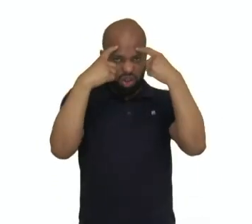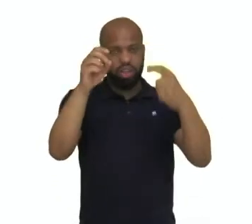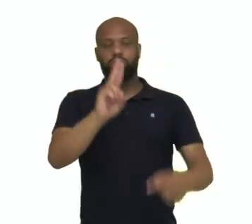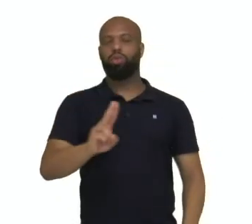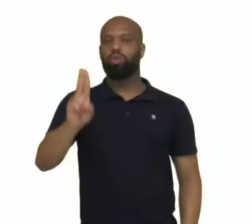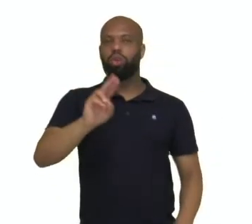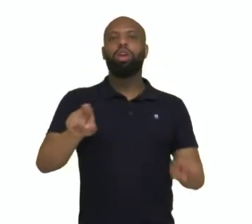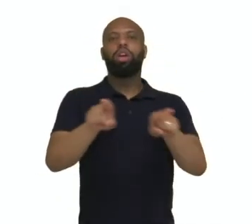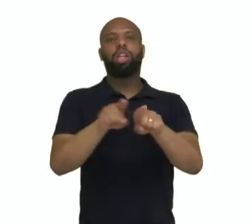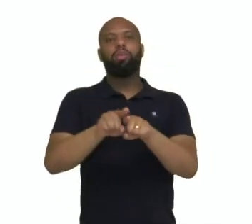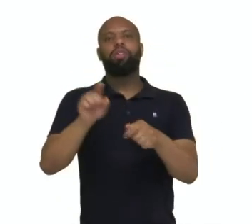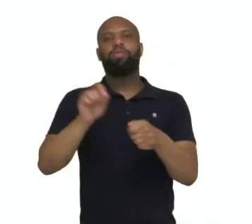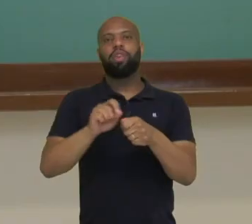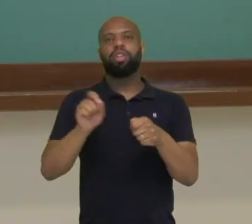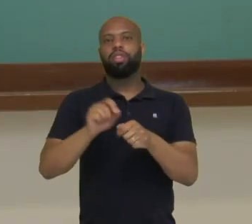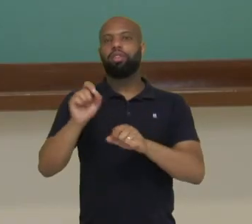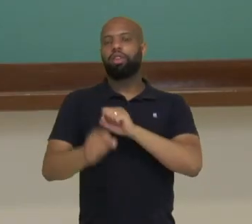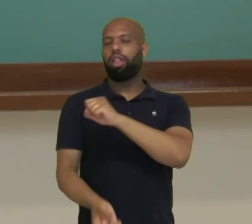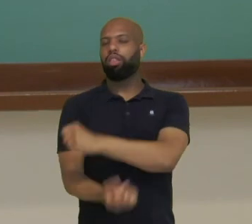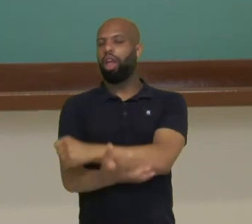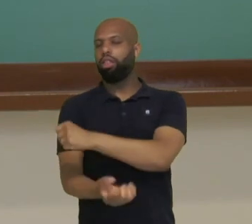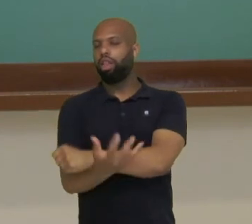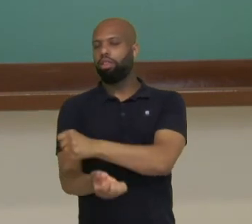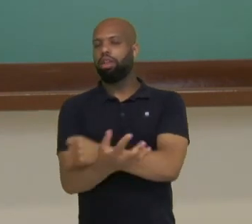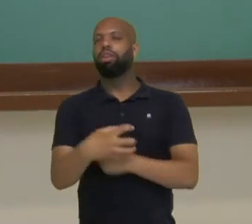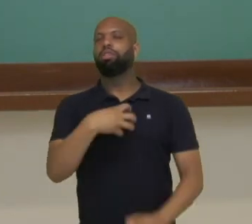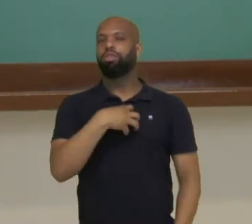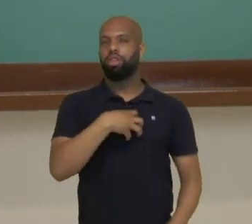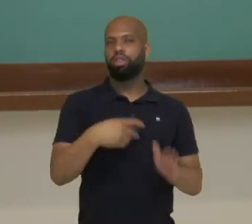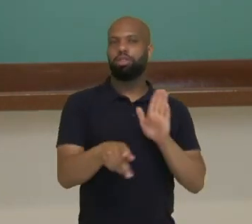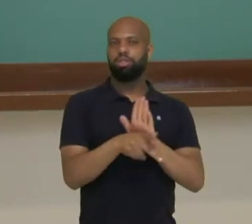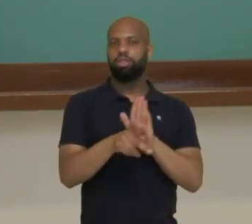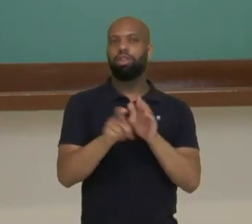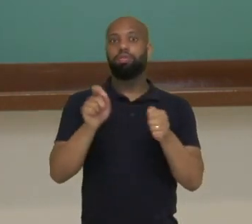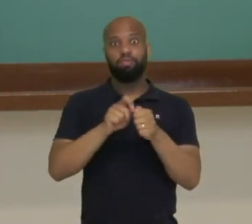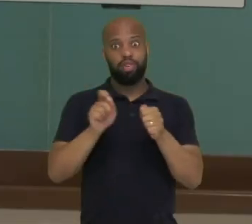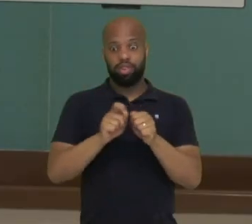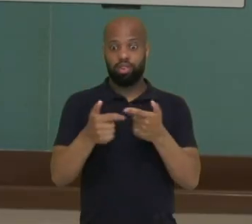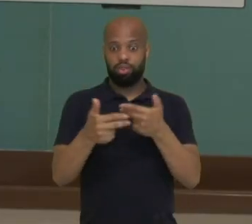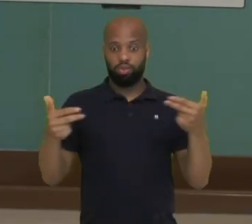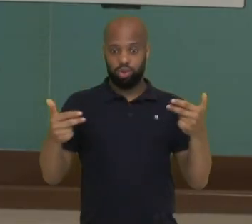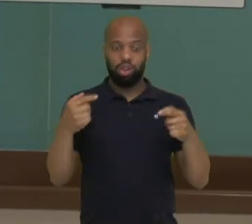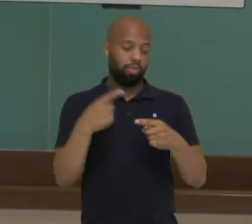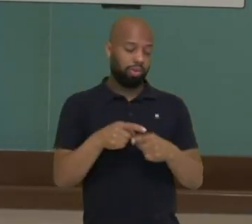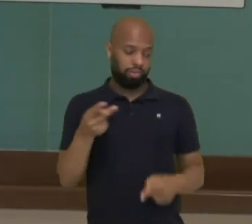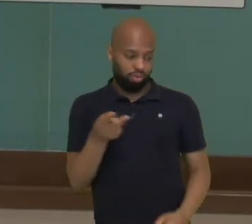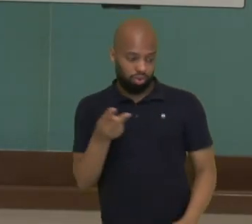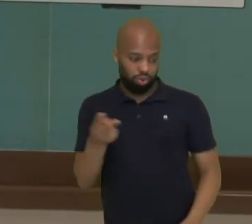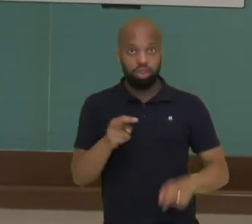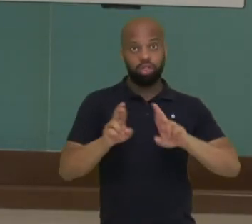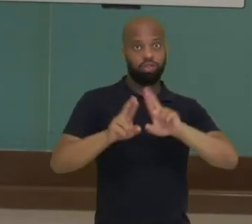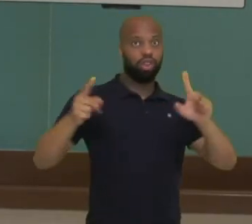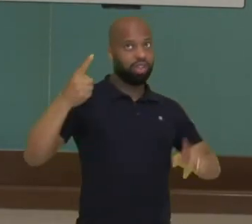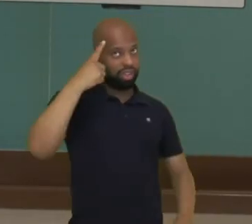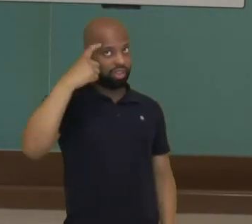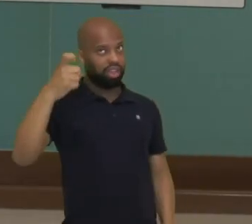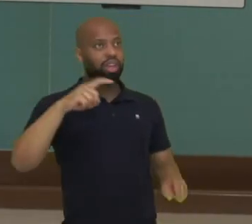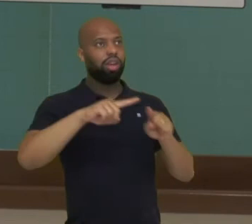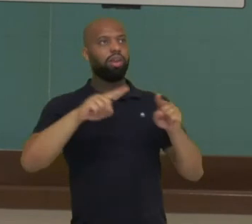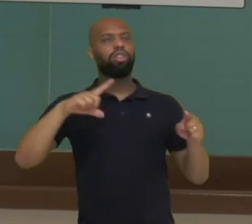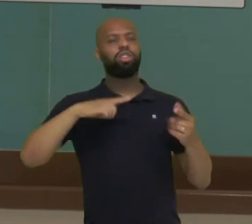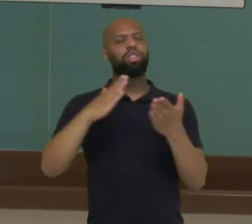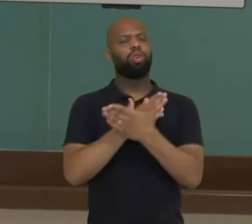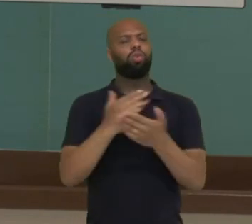fraude na sua conduta. Então a gente vai ver que, apesar de ideias diferentes, os liberais e os conservadores iam ter algumas ideias